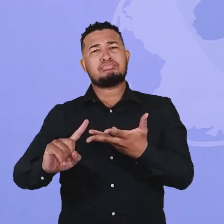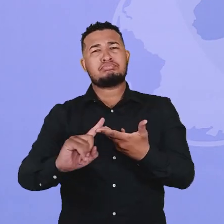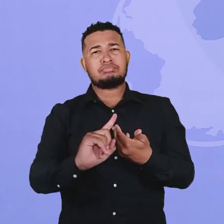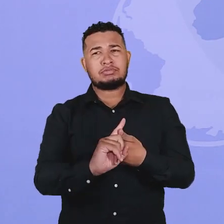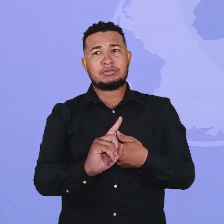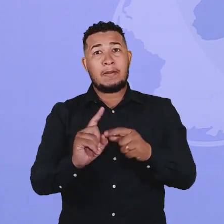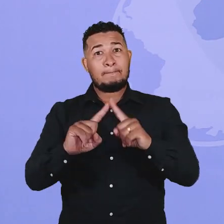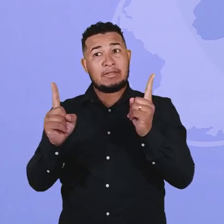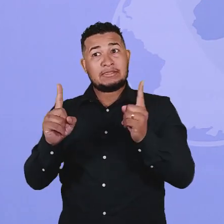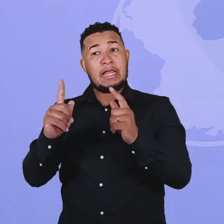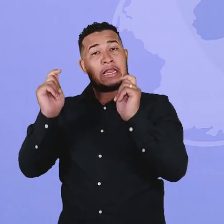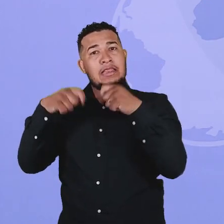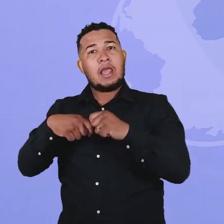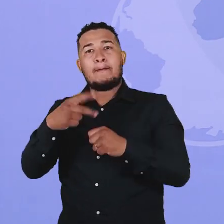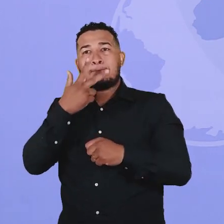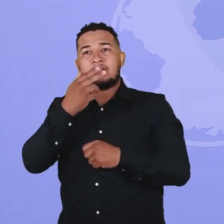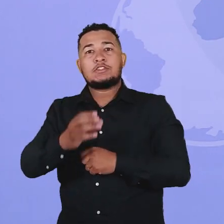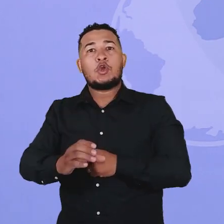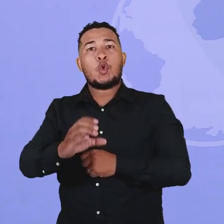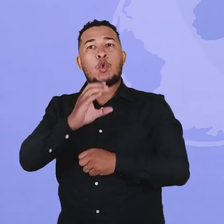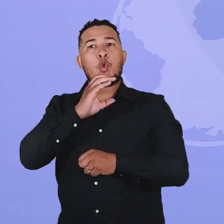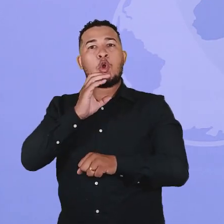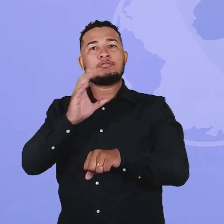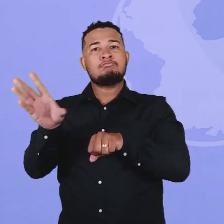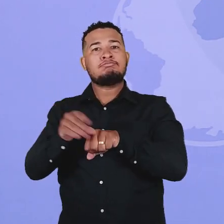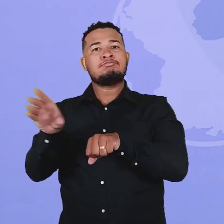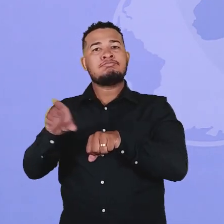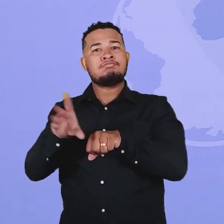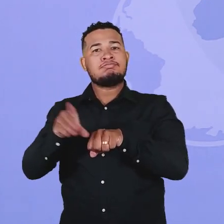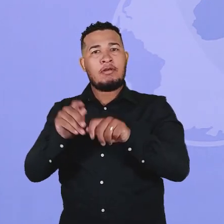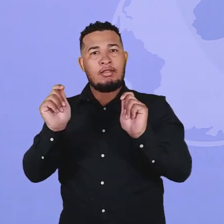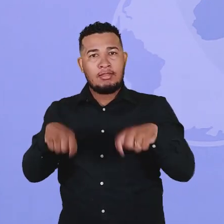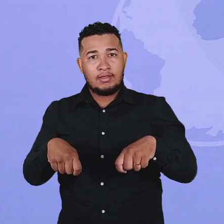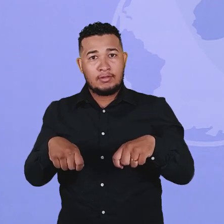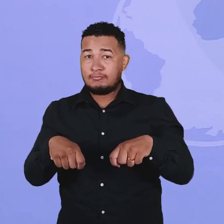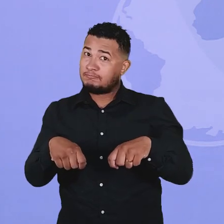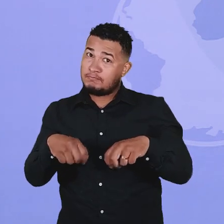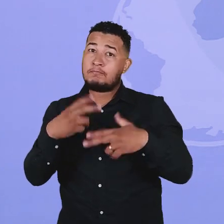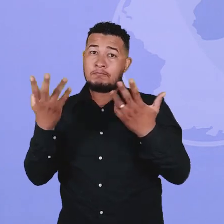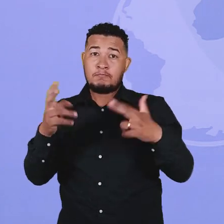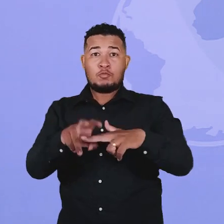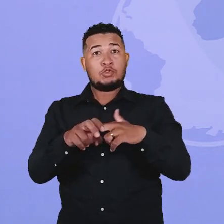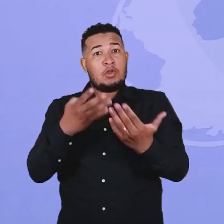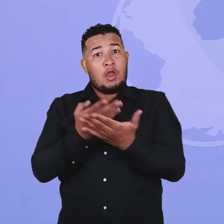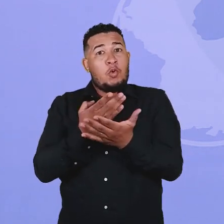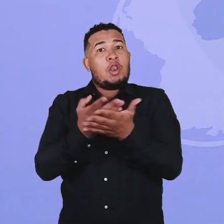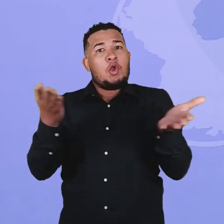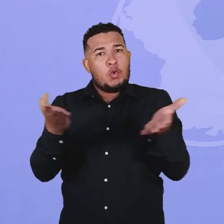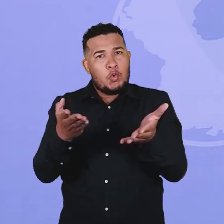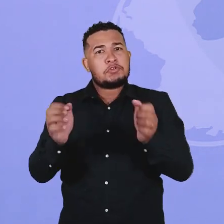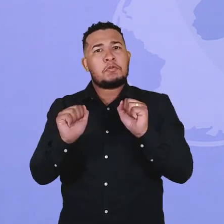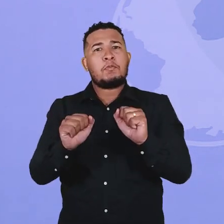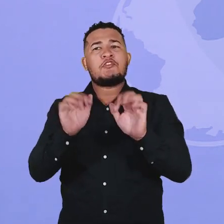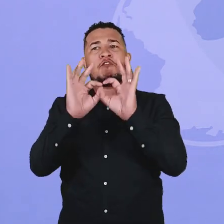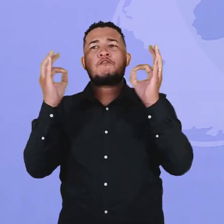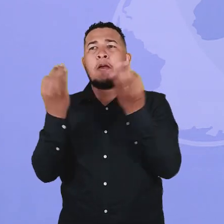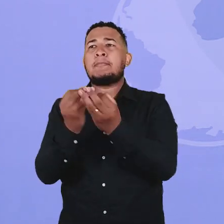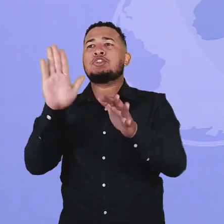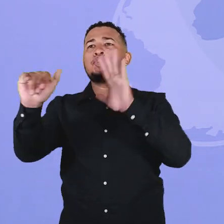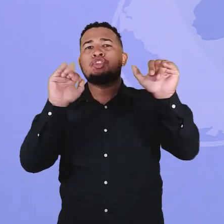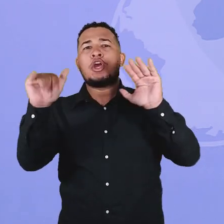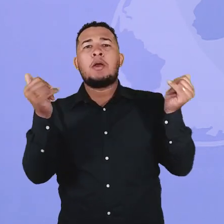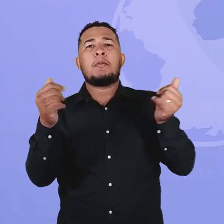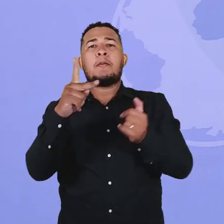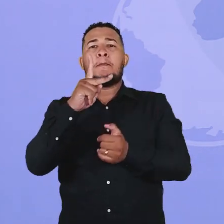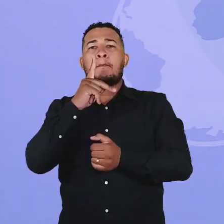Mas será que isso está sendo gerado conhecimento para a nossa vida? Então, no dia de hoje, nessa aula, eu quero que você chame a sua família para